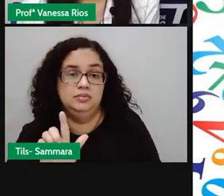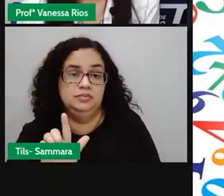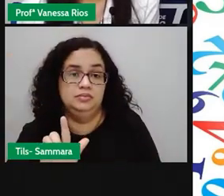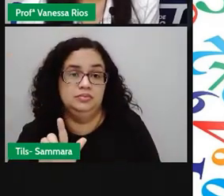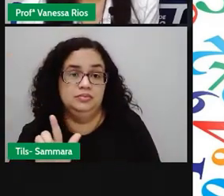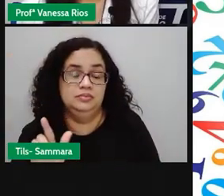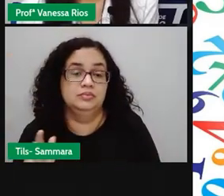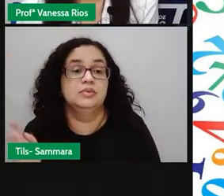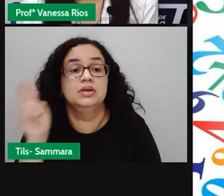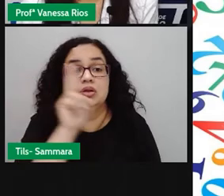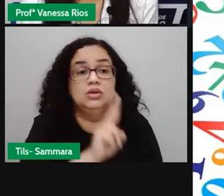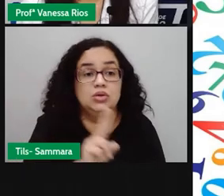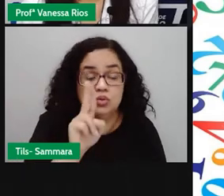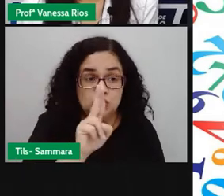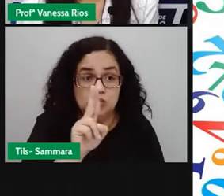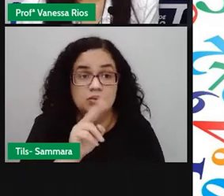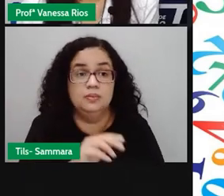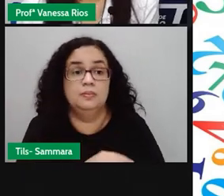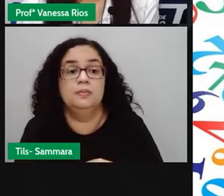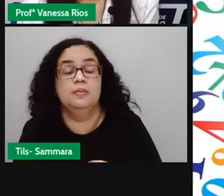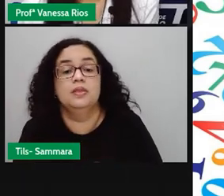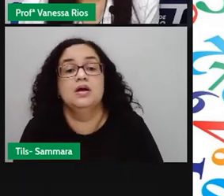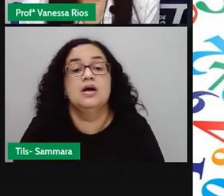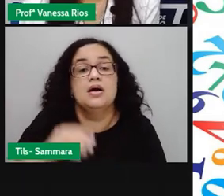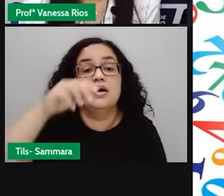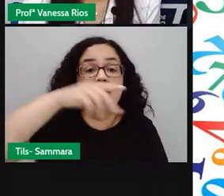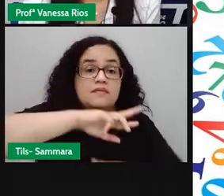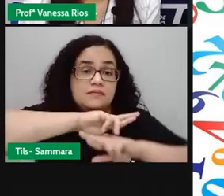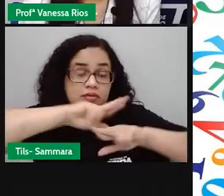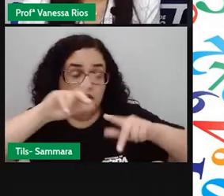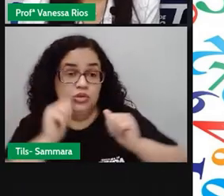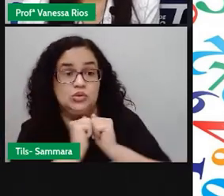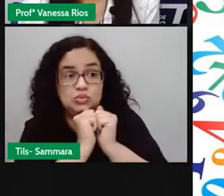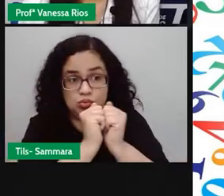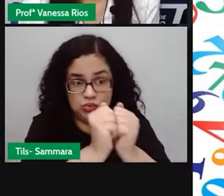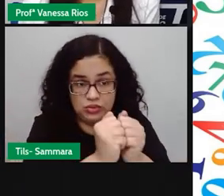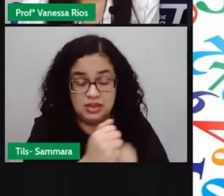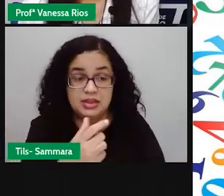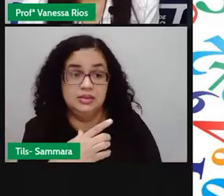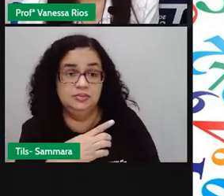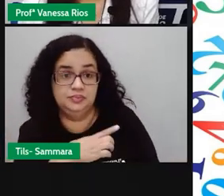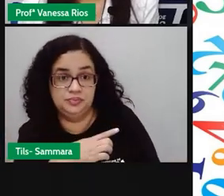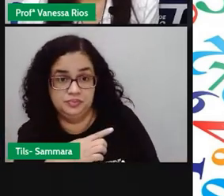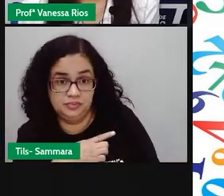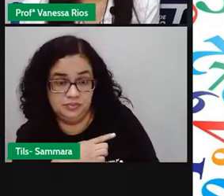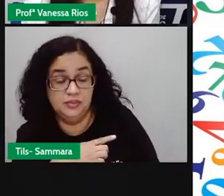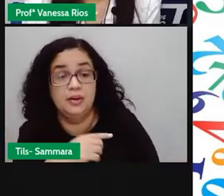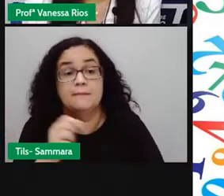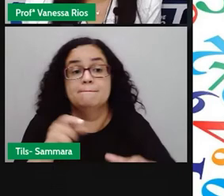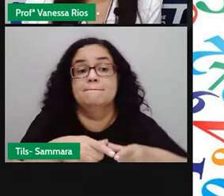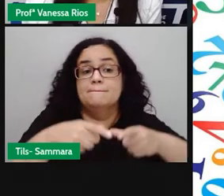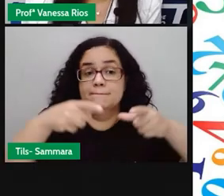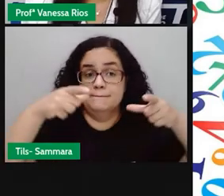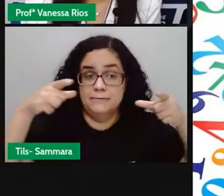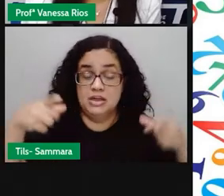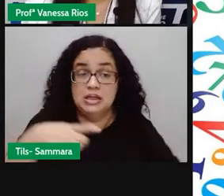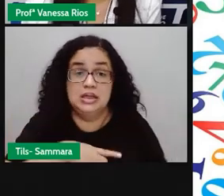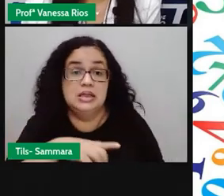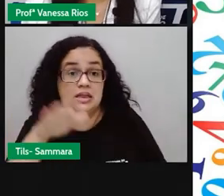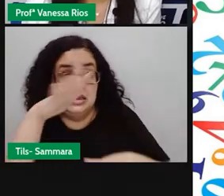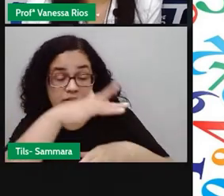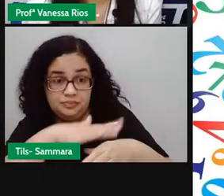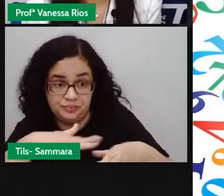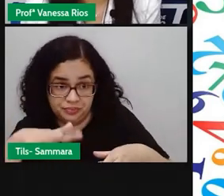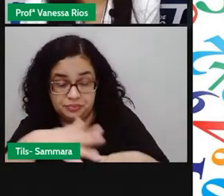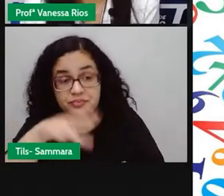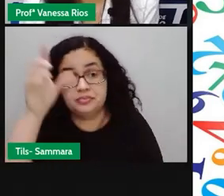1.000 mililitros. Então, tem uma unidade aí que é múltipla uma da outra, né? Existem aí unidades maiores que o litro,